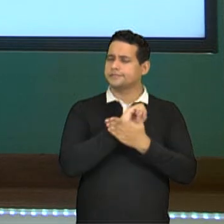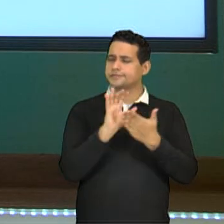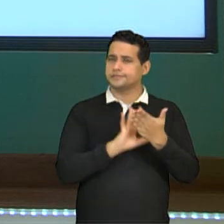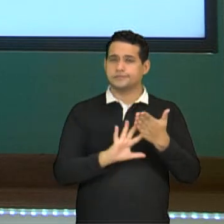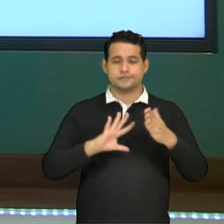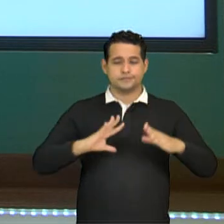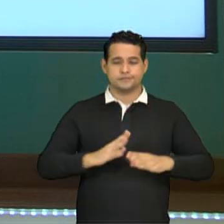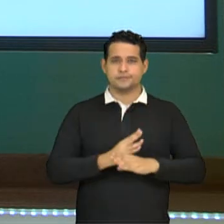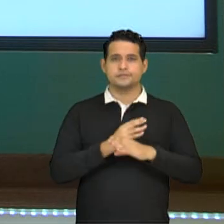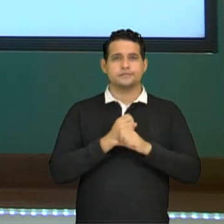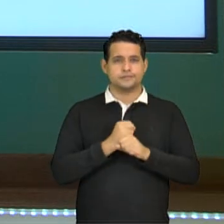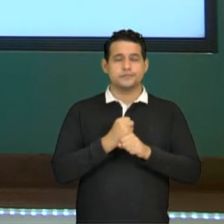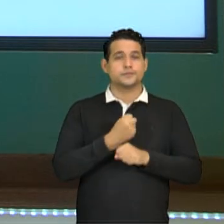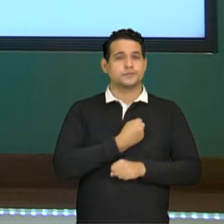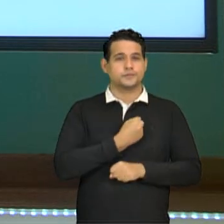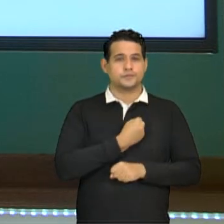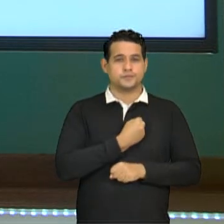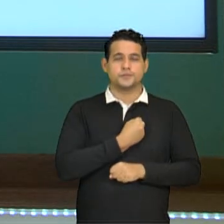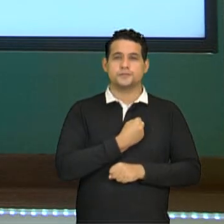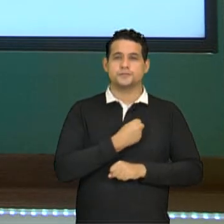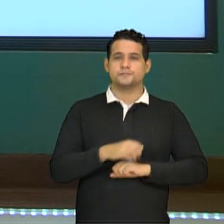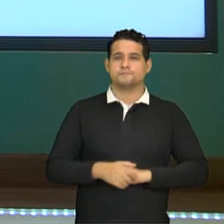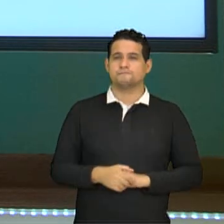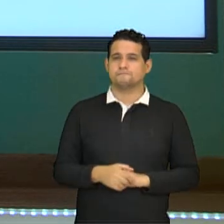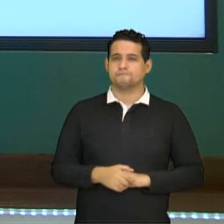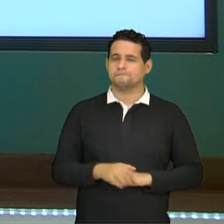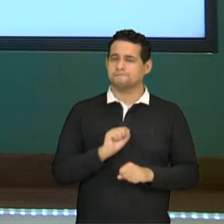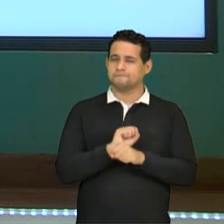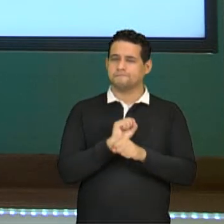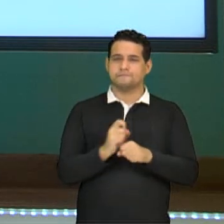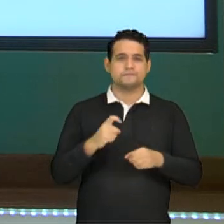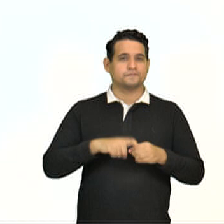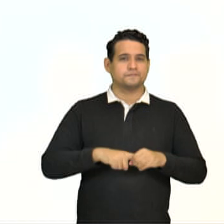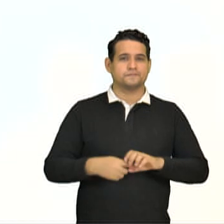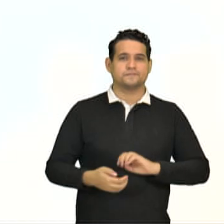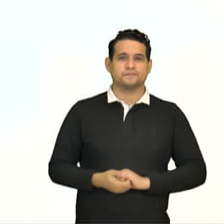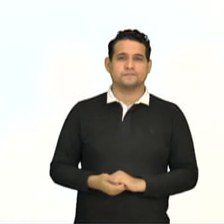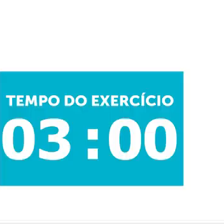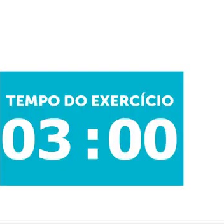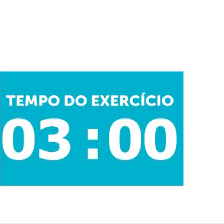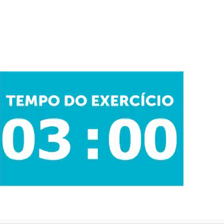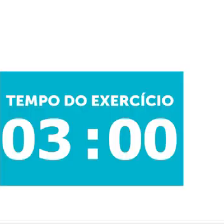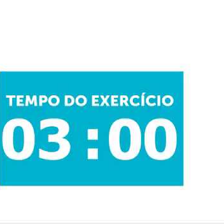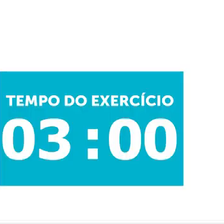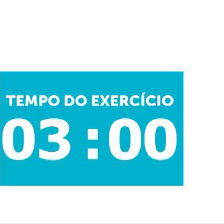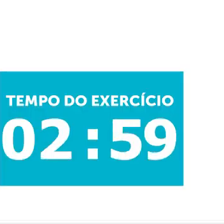a multiplicação dos números fracionários. Já voltamos.